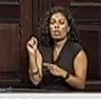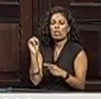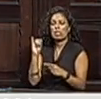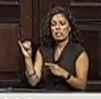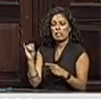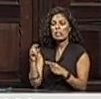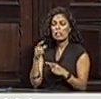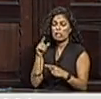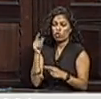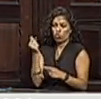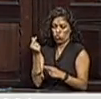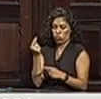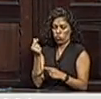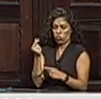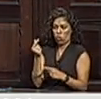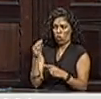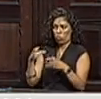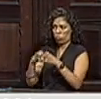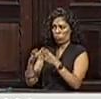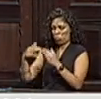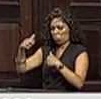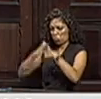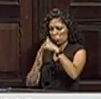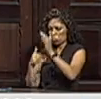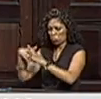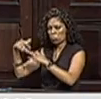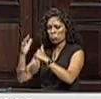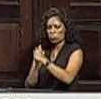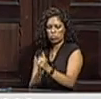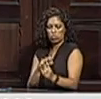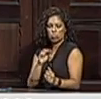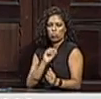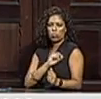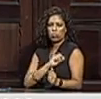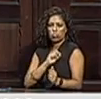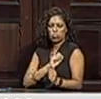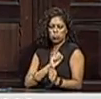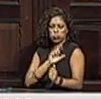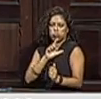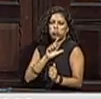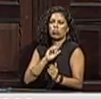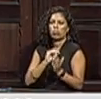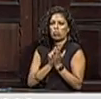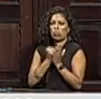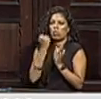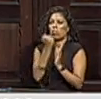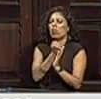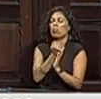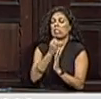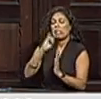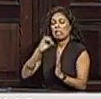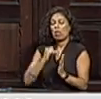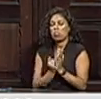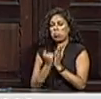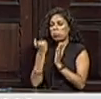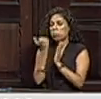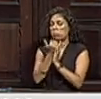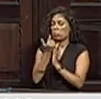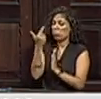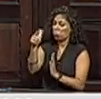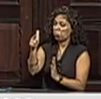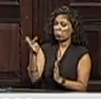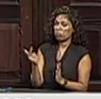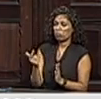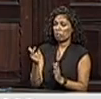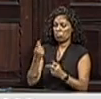salários. E mais, senhor presidente, o percentual proposto, mesmo de 5%, é